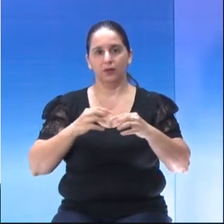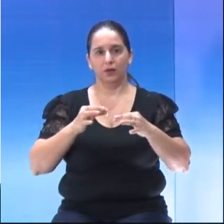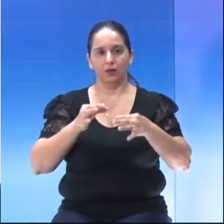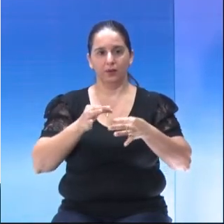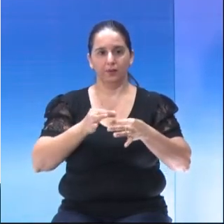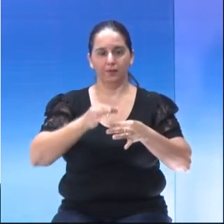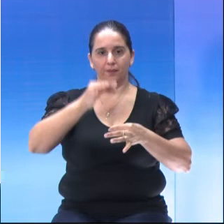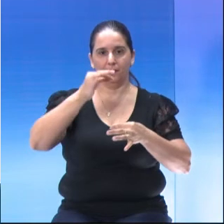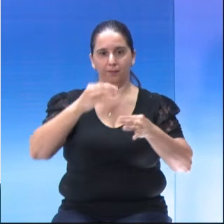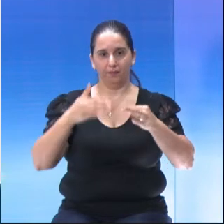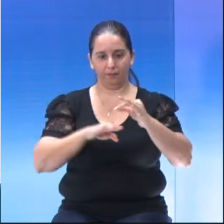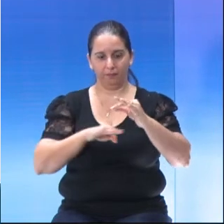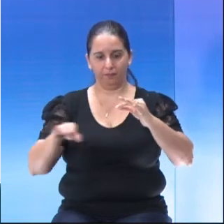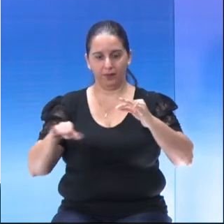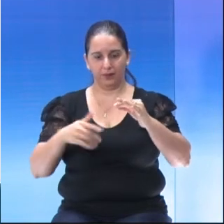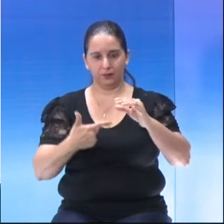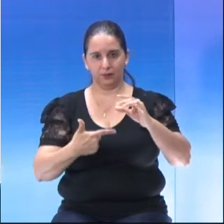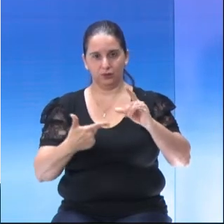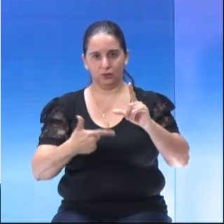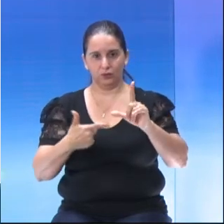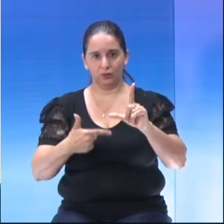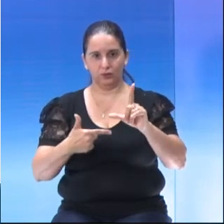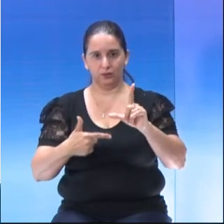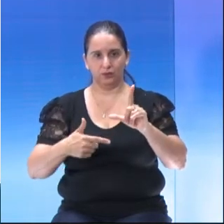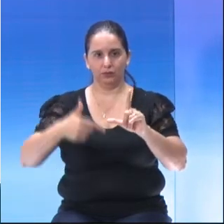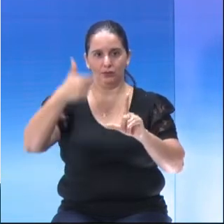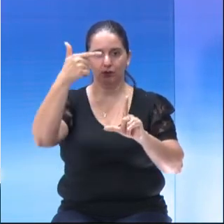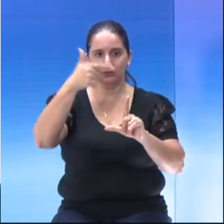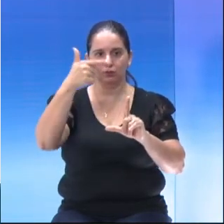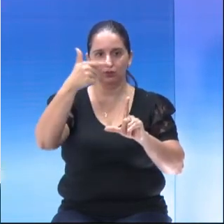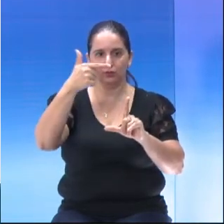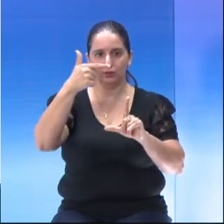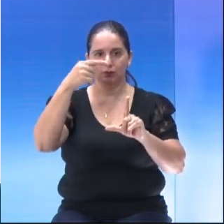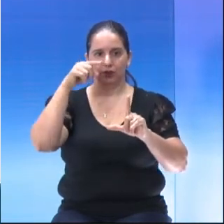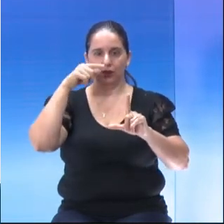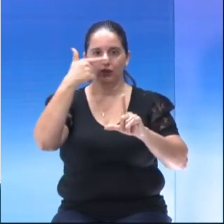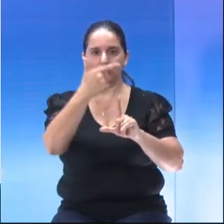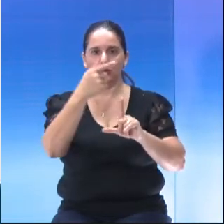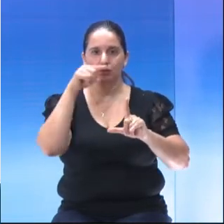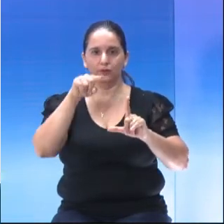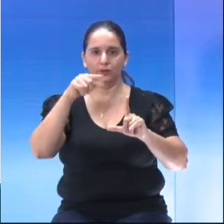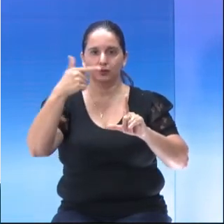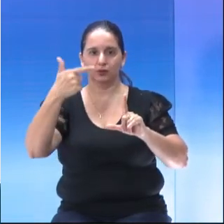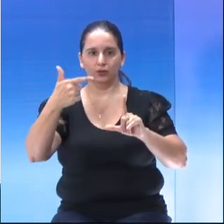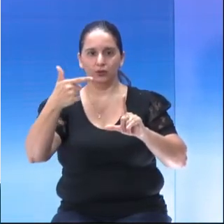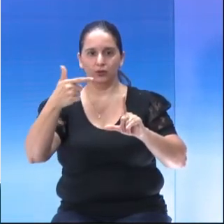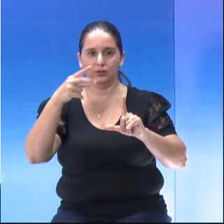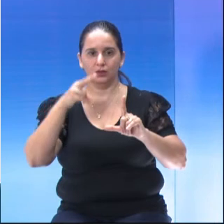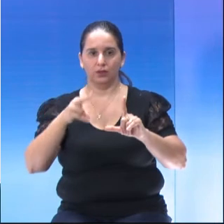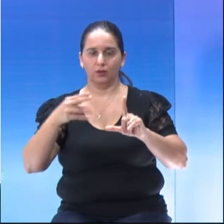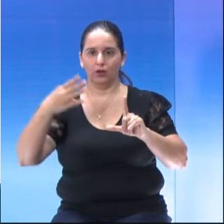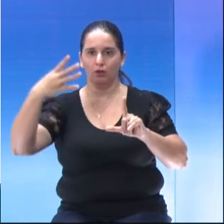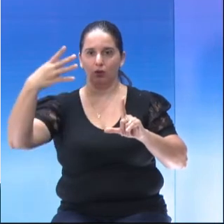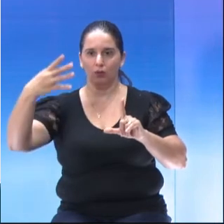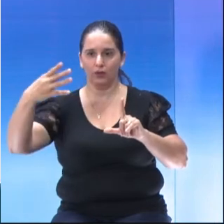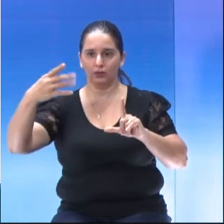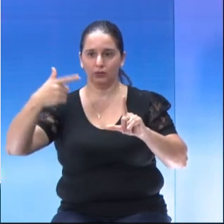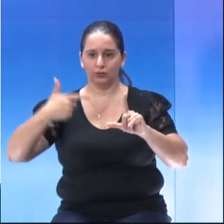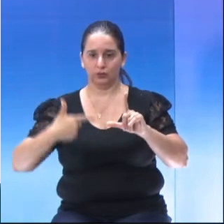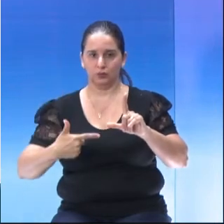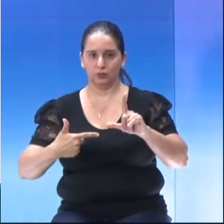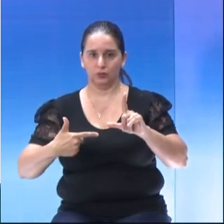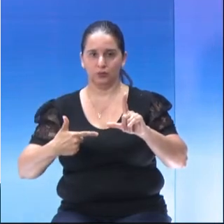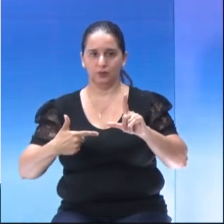altura 2. 2 vezes 2, 4. 4 dividido por 2 vale 2. Então a área